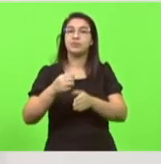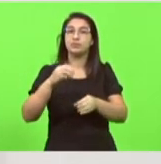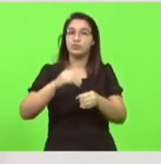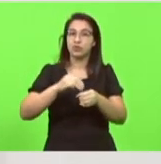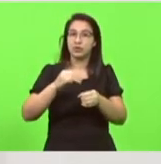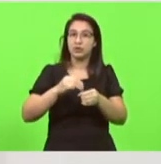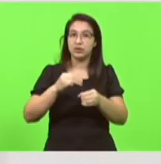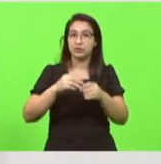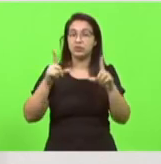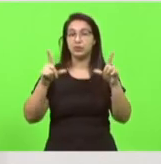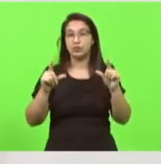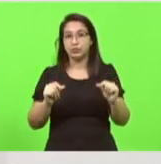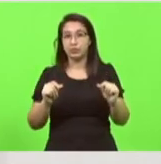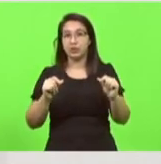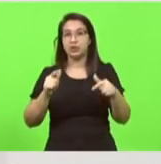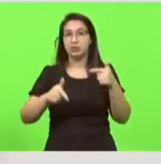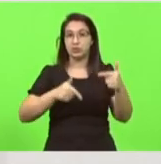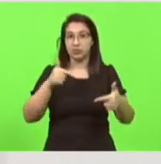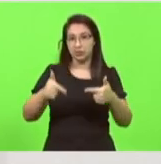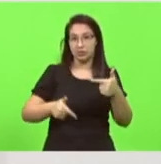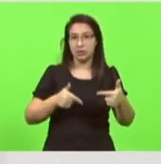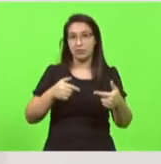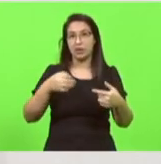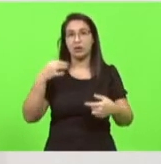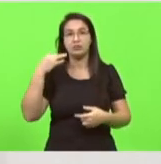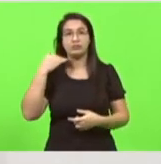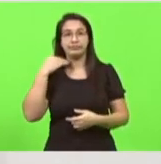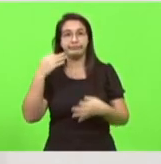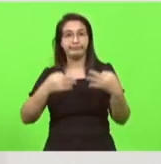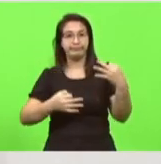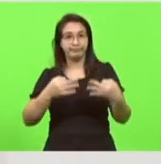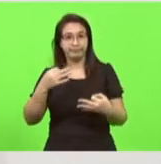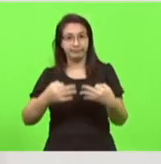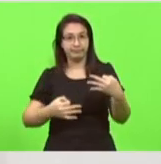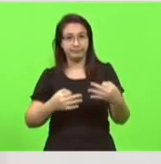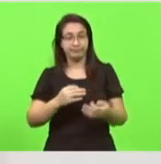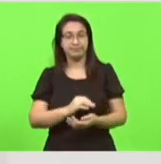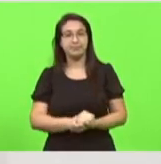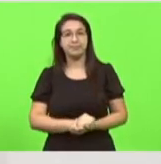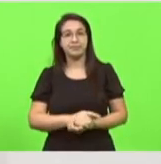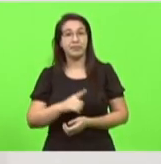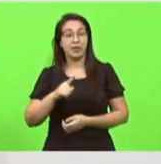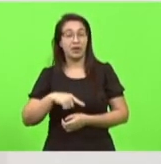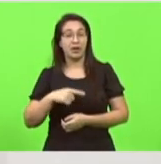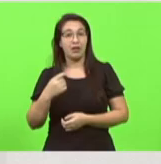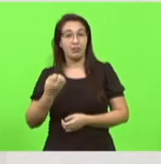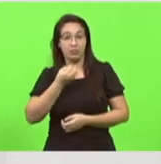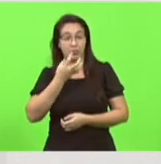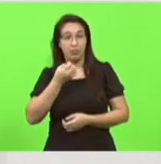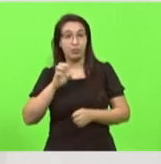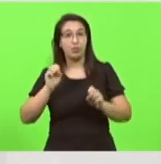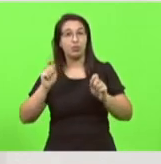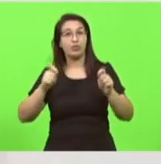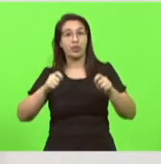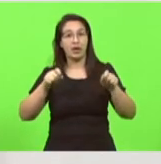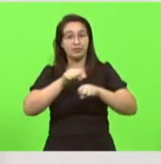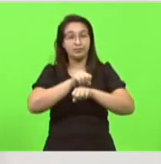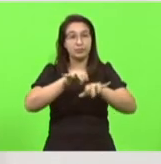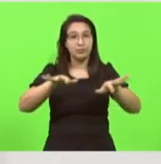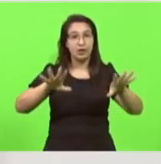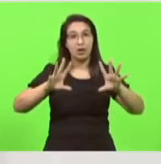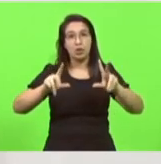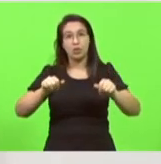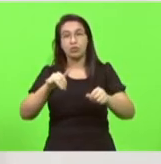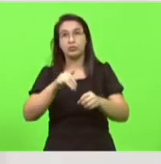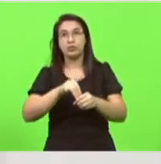a carga de trabalho dos juízes. Eu acho que isso é uma experiência muito gratificante que pode ser espalhada para todos os municípios. Eu agradeço